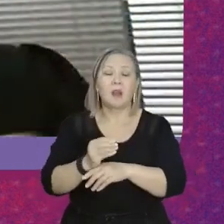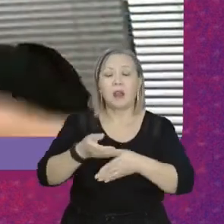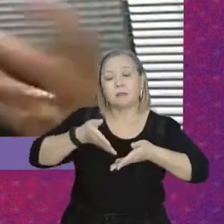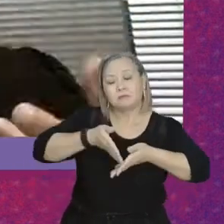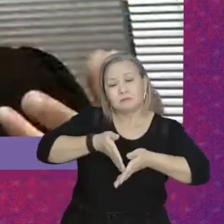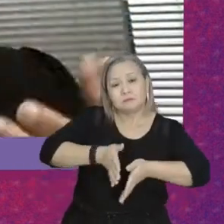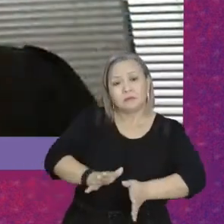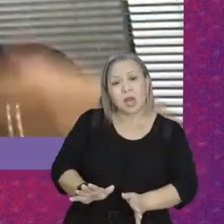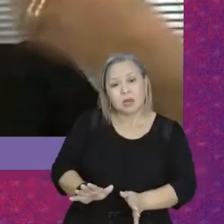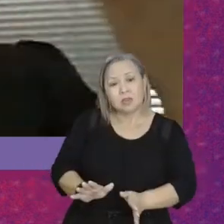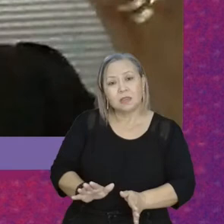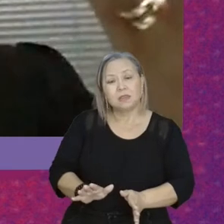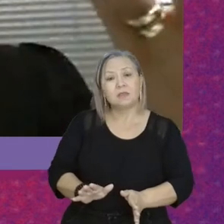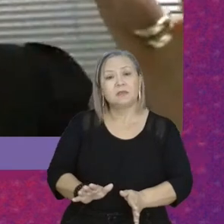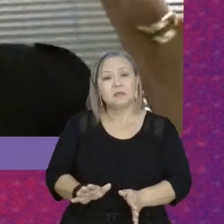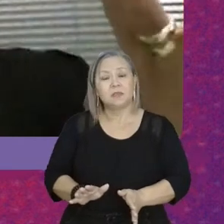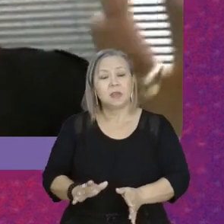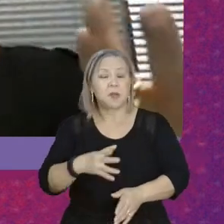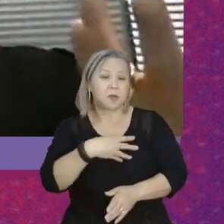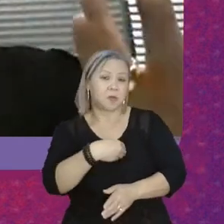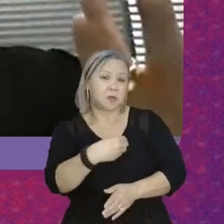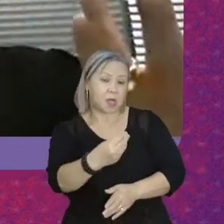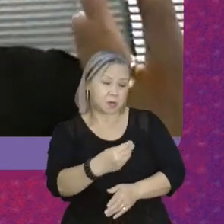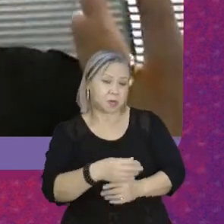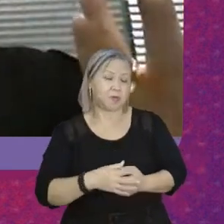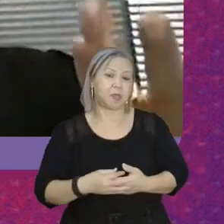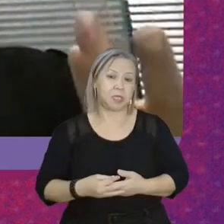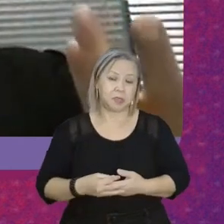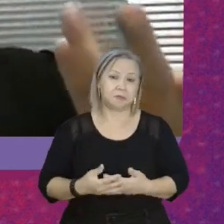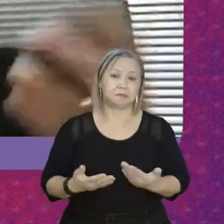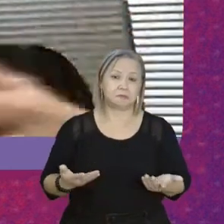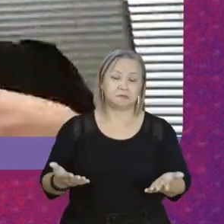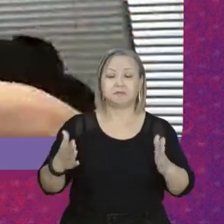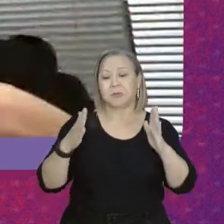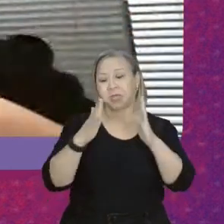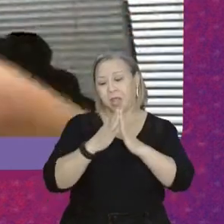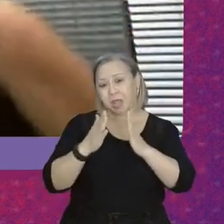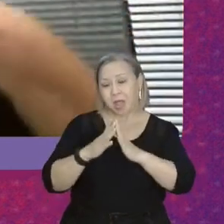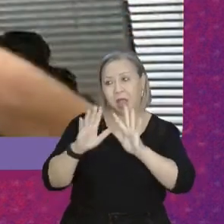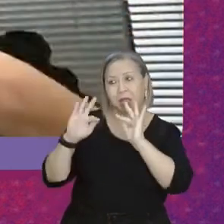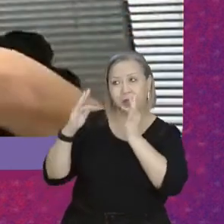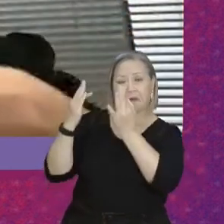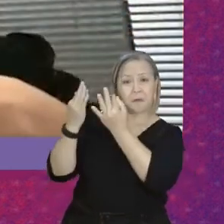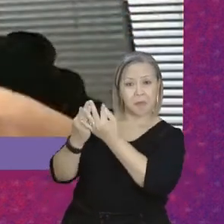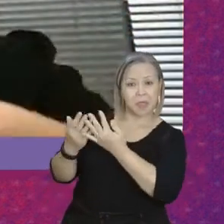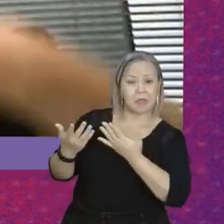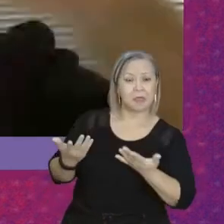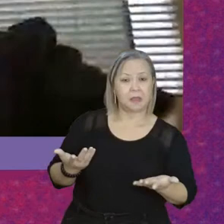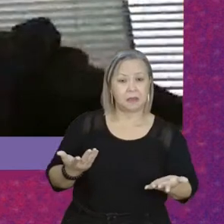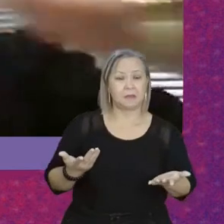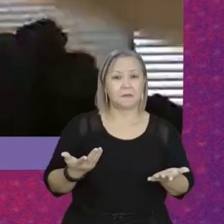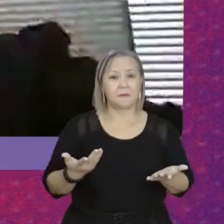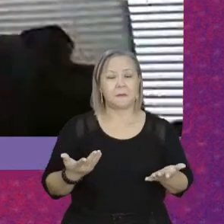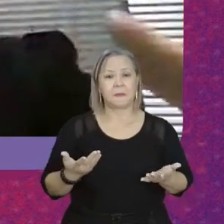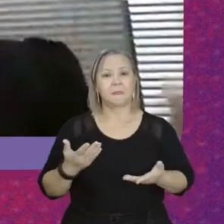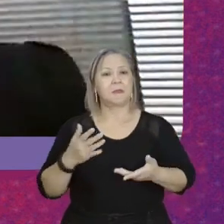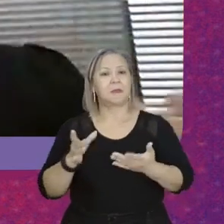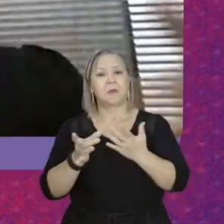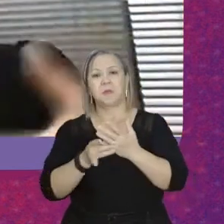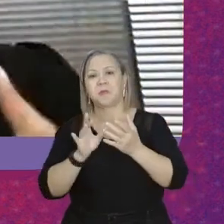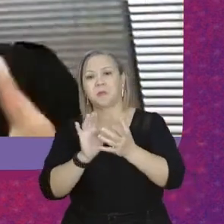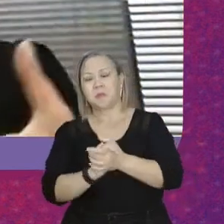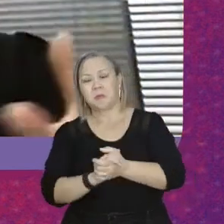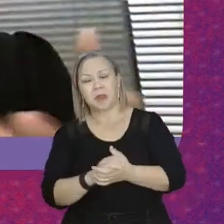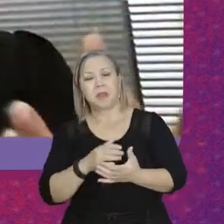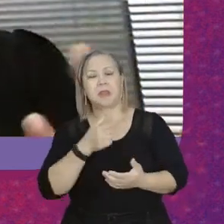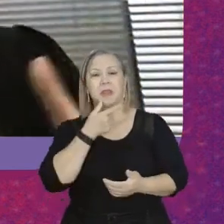parir, cuidar da prole, da casa, né, do companheiro, do